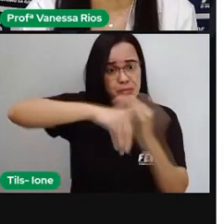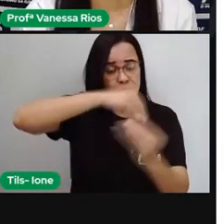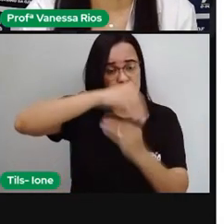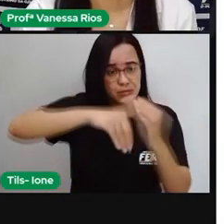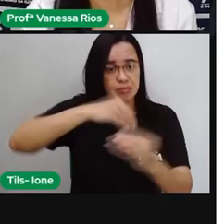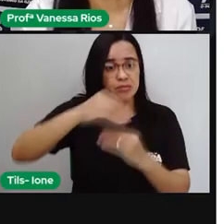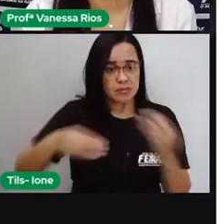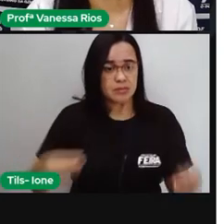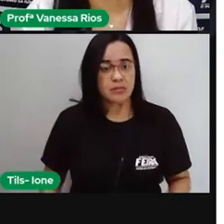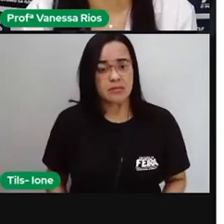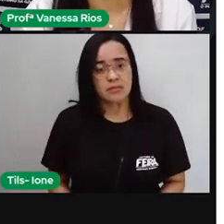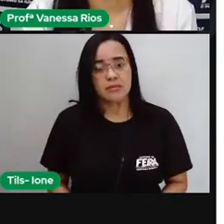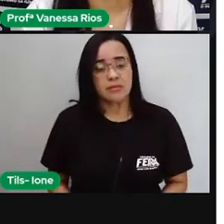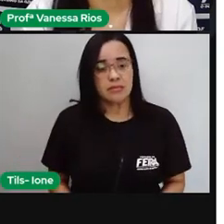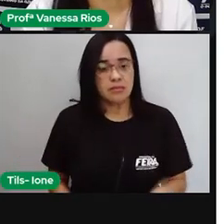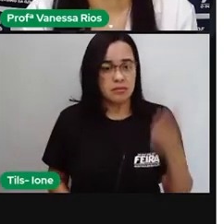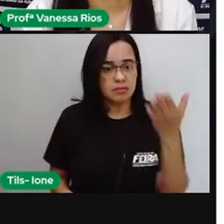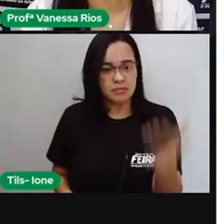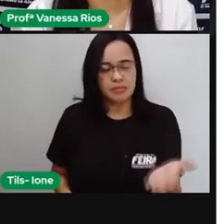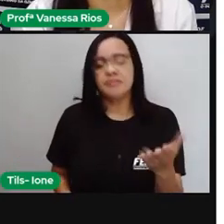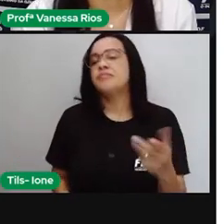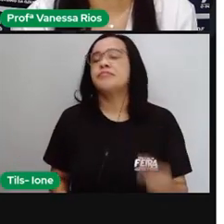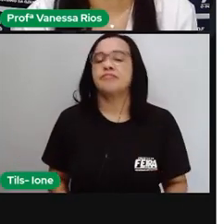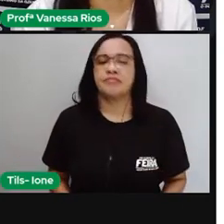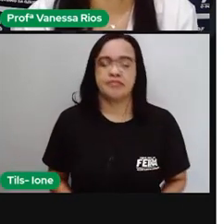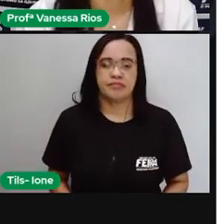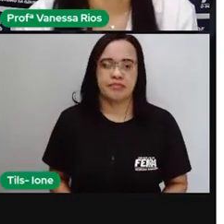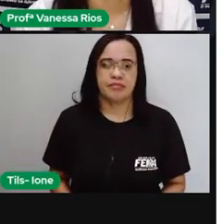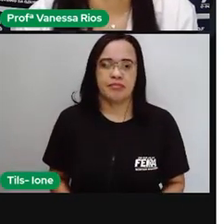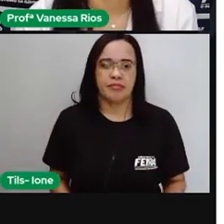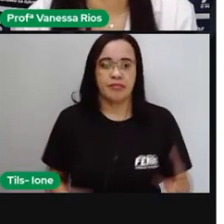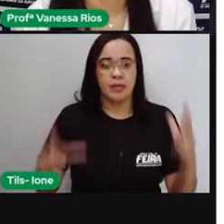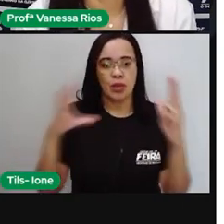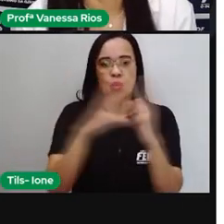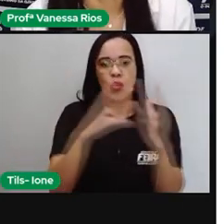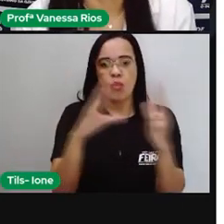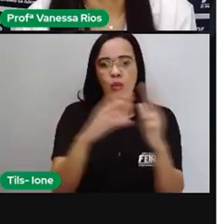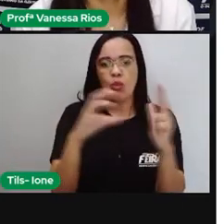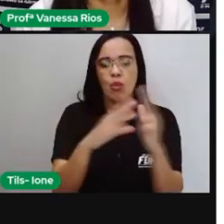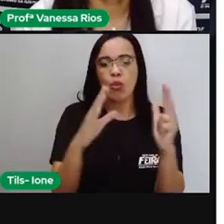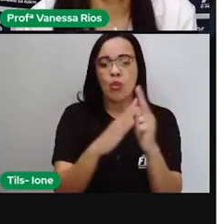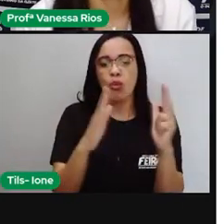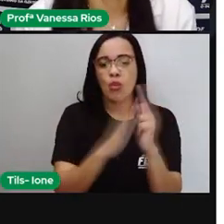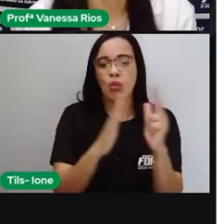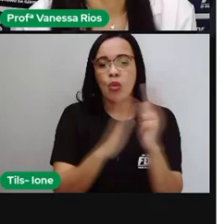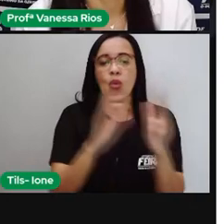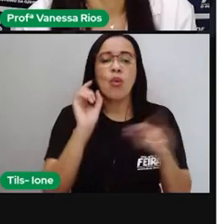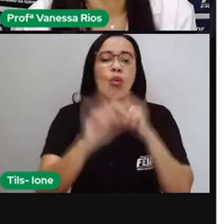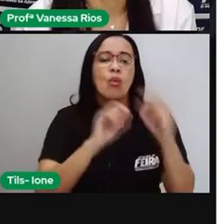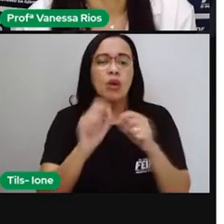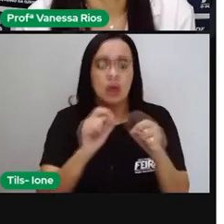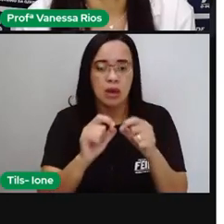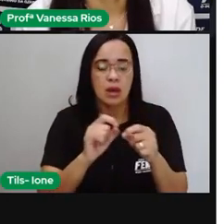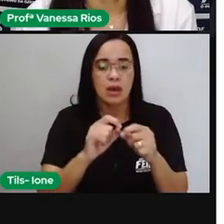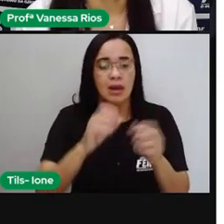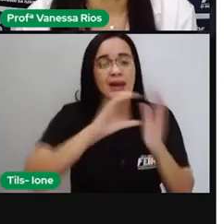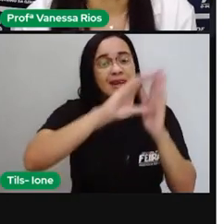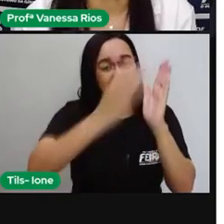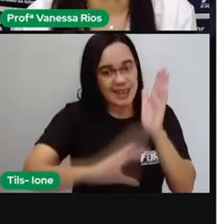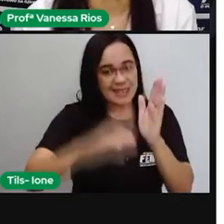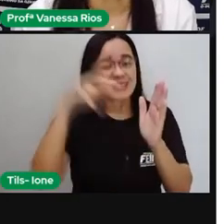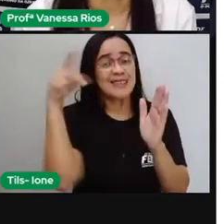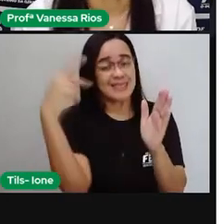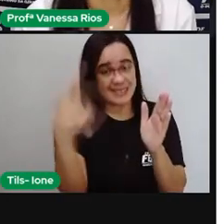E aí, entre os indígenas, a gente tem aí algumas características e alguns aspectos importantes para a gente observar.